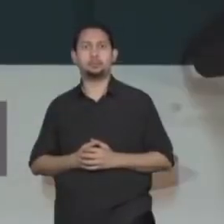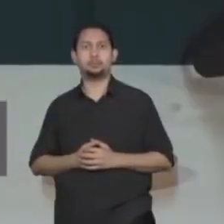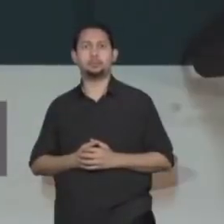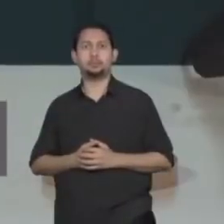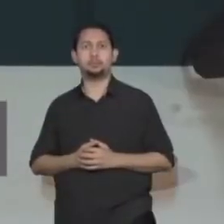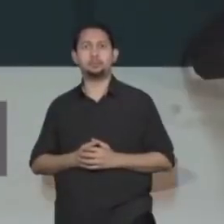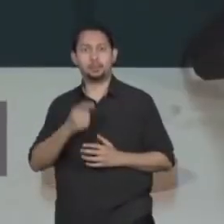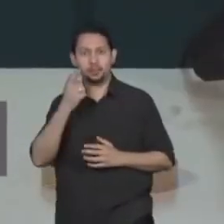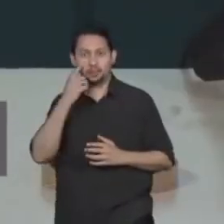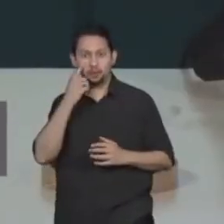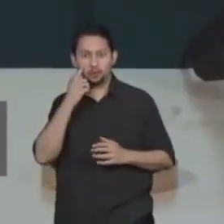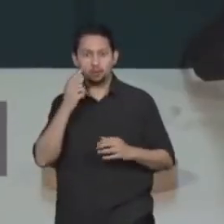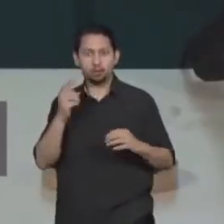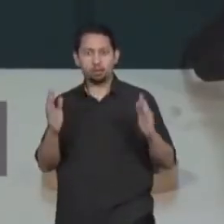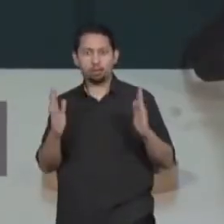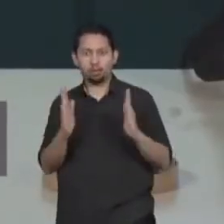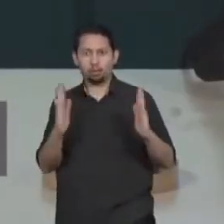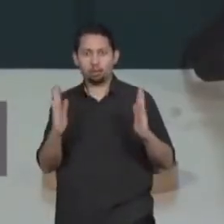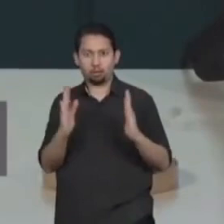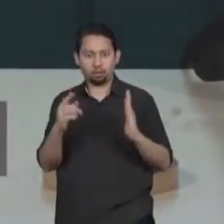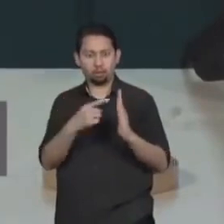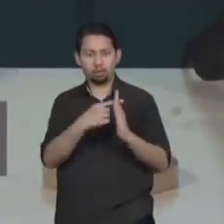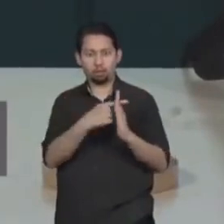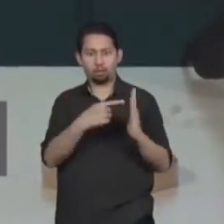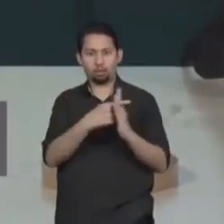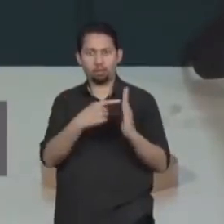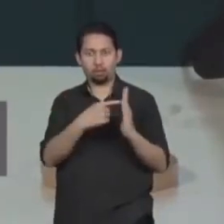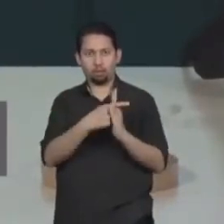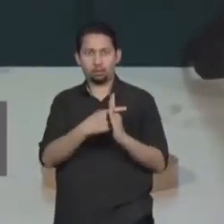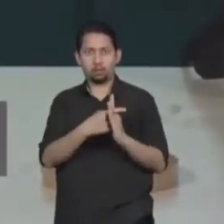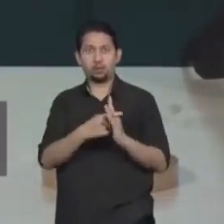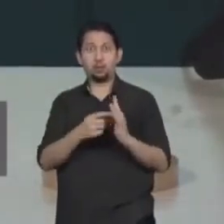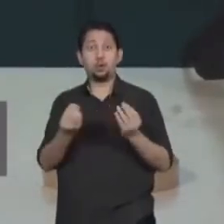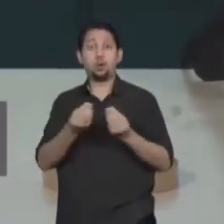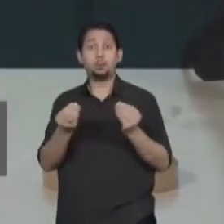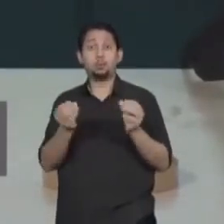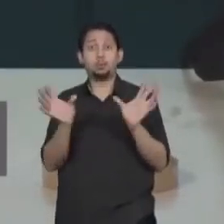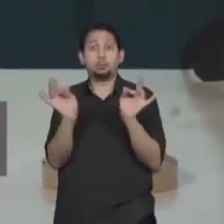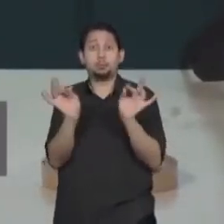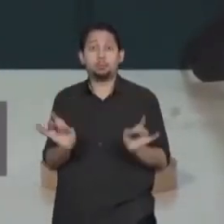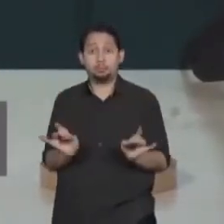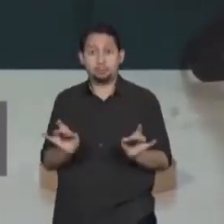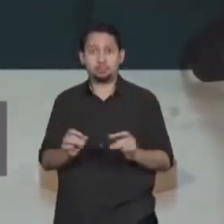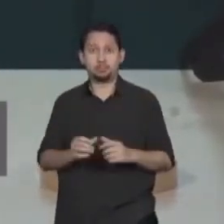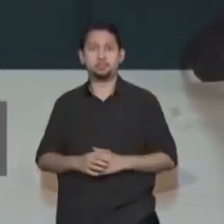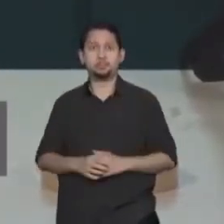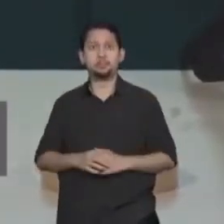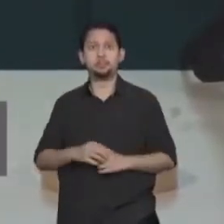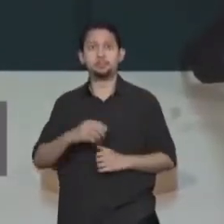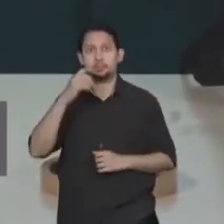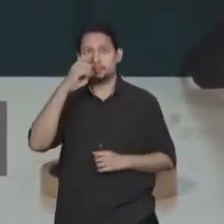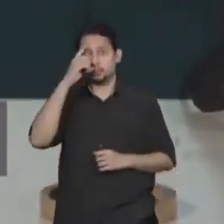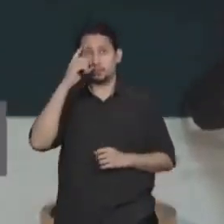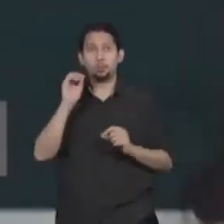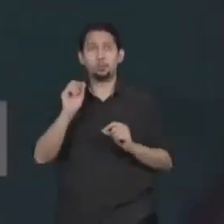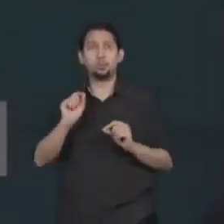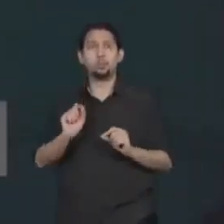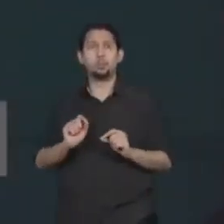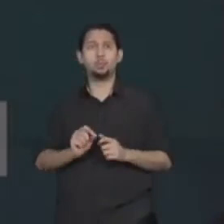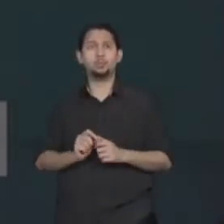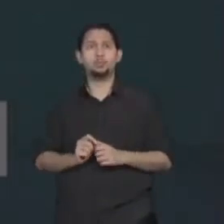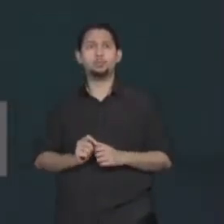Tá vendo que essas pernas estão soltas? Como que você pode prender elas? Você pode